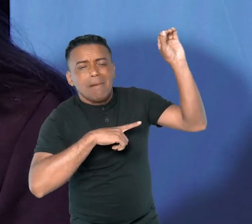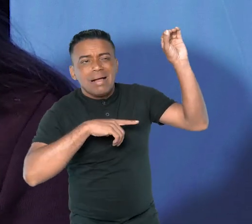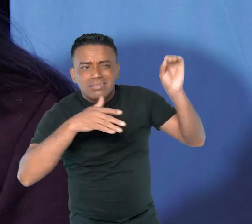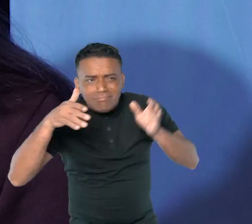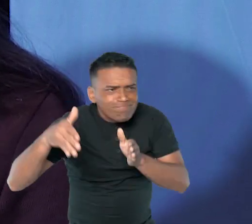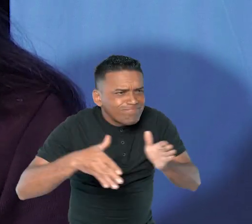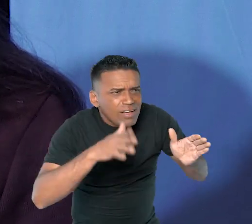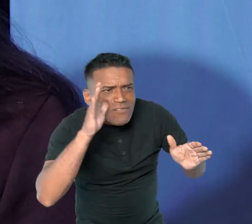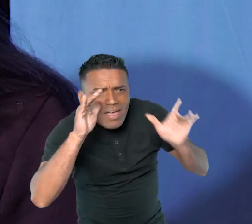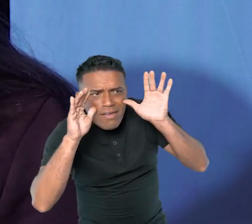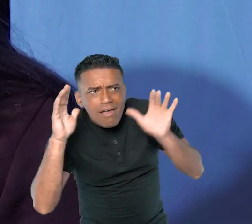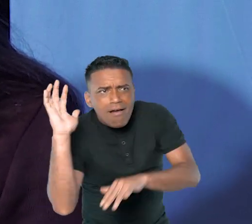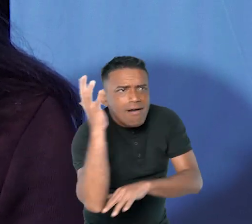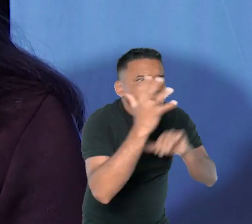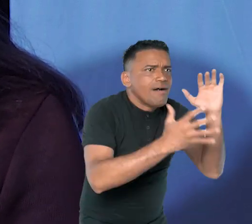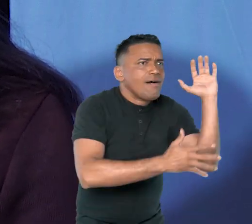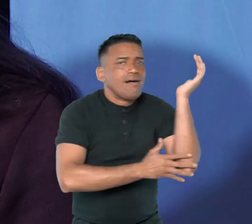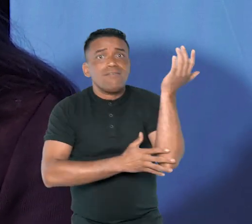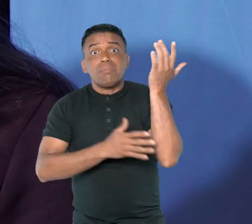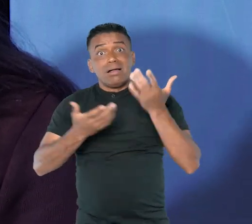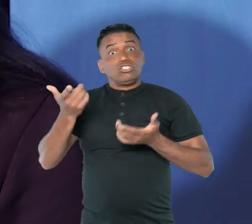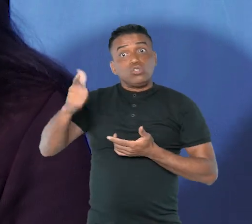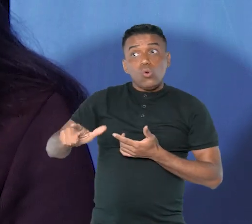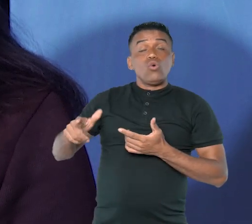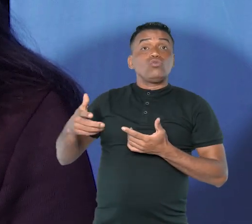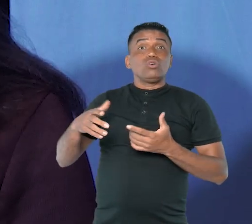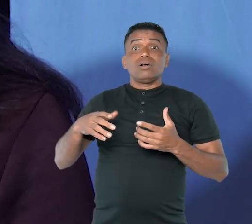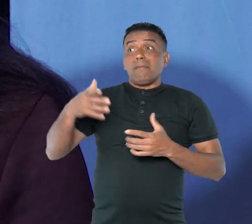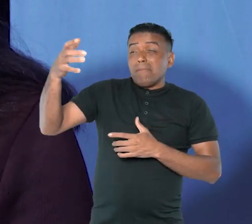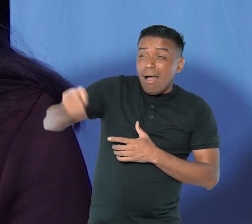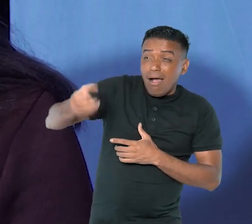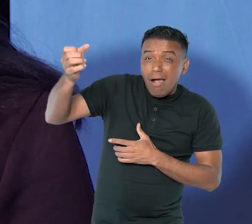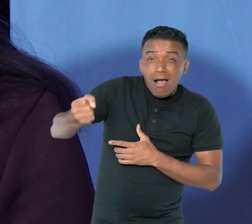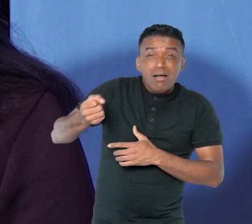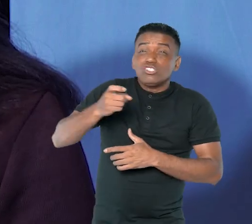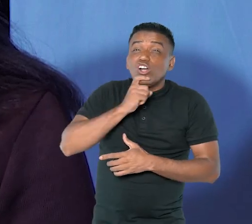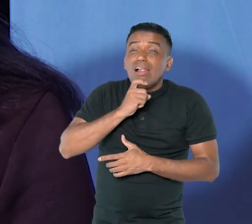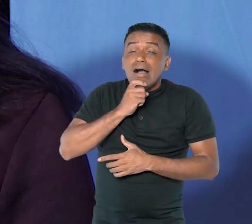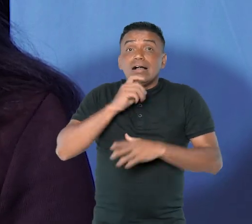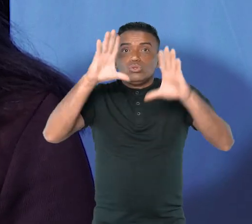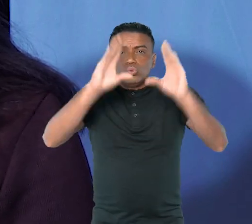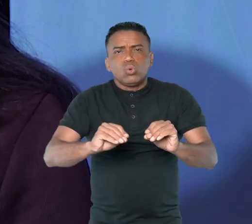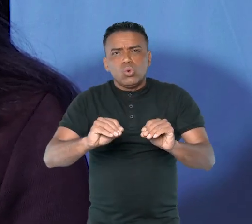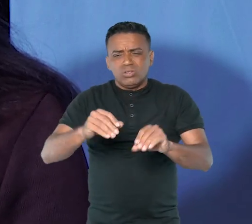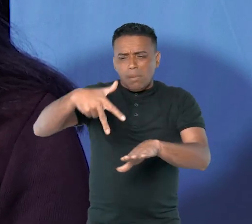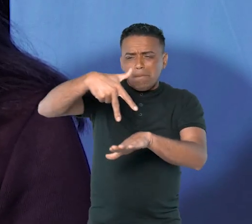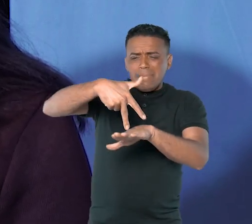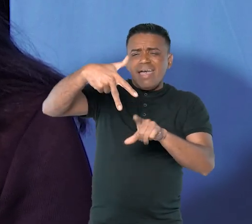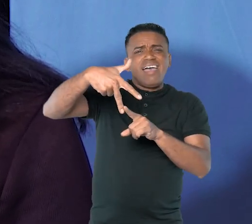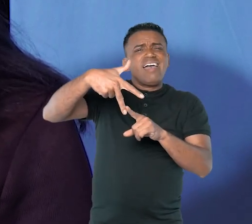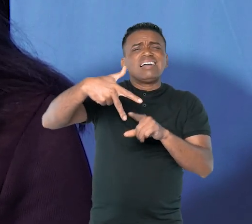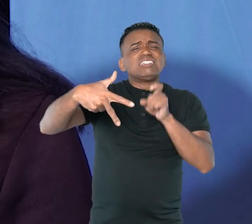partes do caminho em que podemos ver algumas árvores, mas o cenário que se repete é neve e escuro. Como não sinto os meus pés há alguns minutos, decido